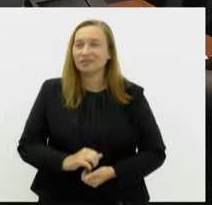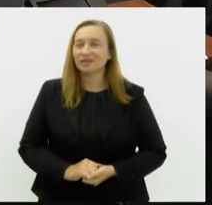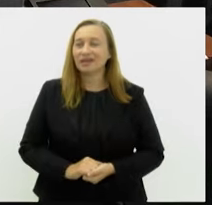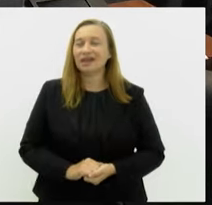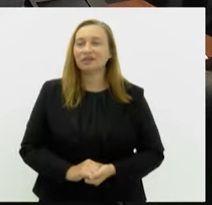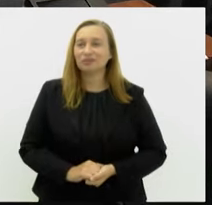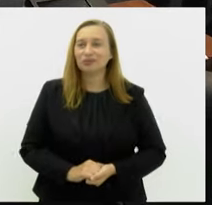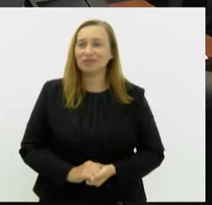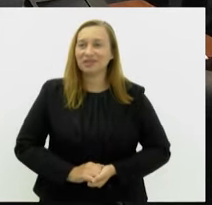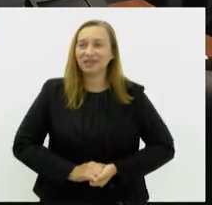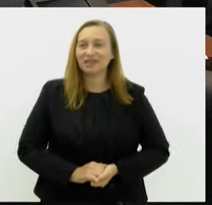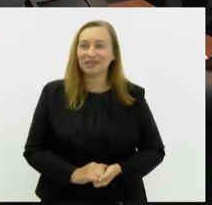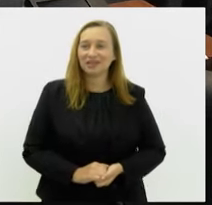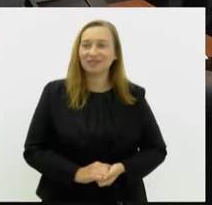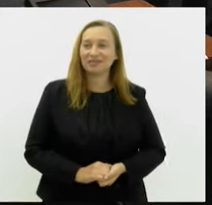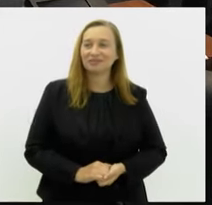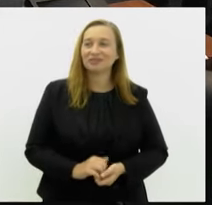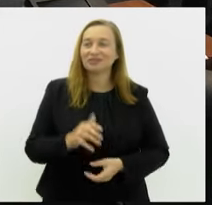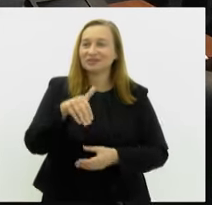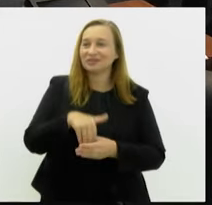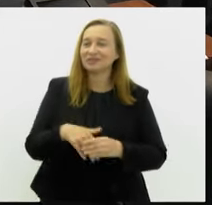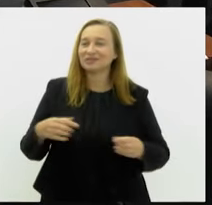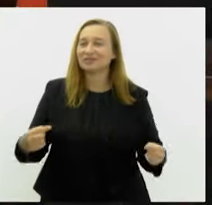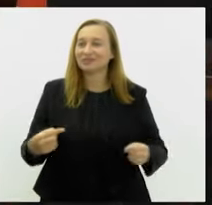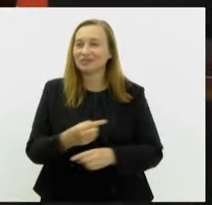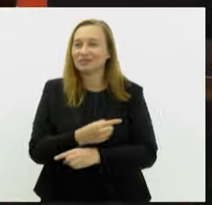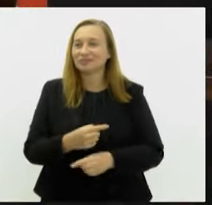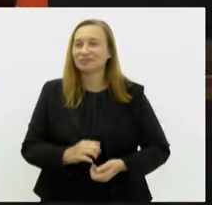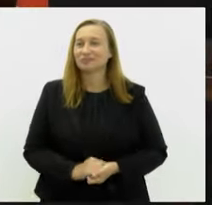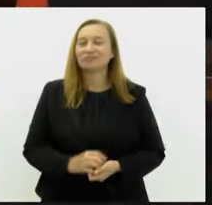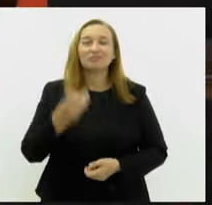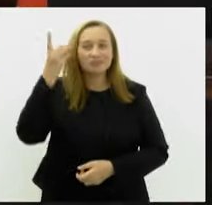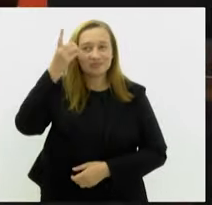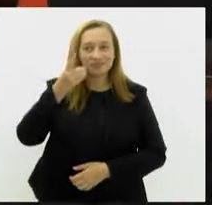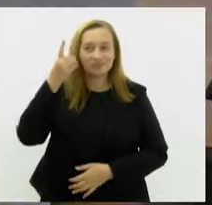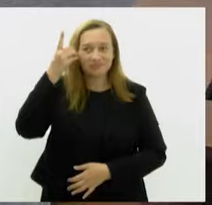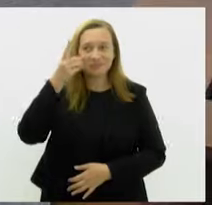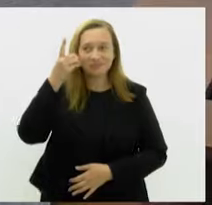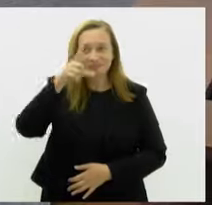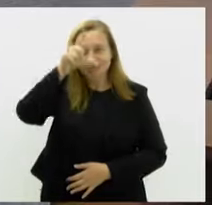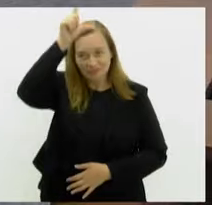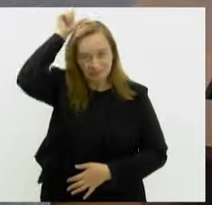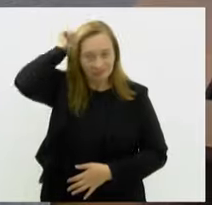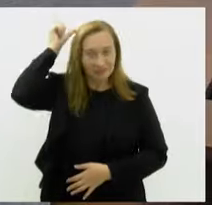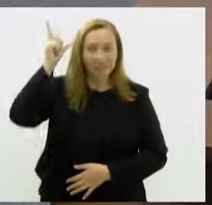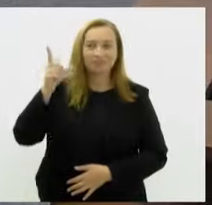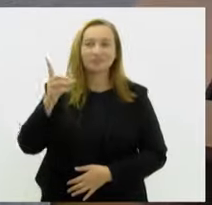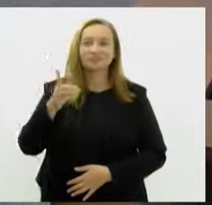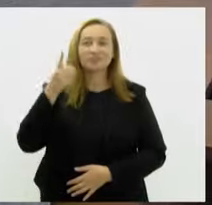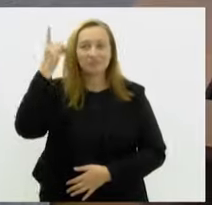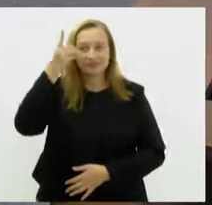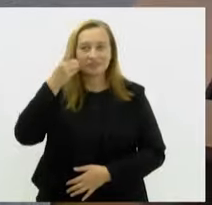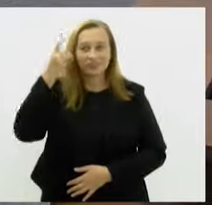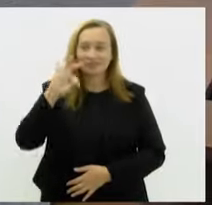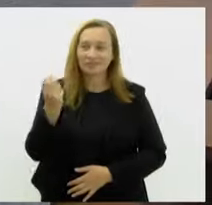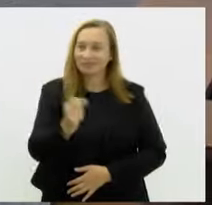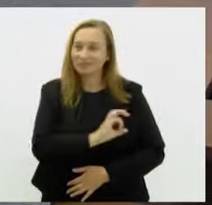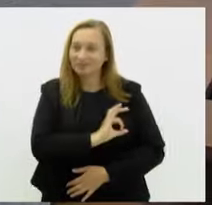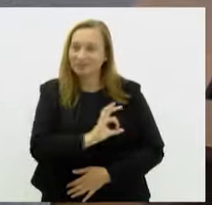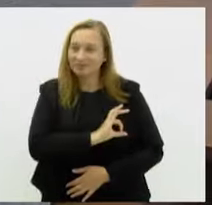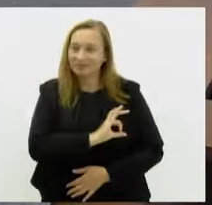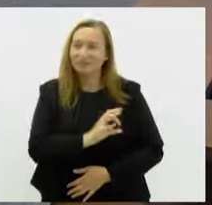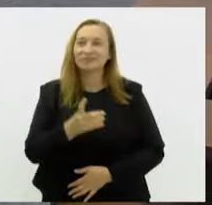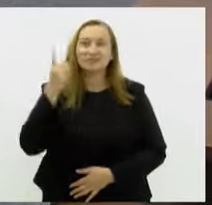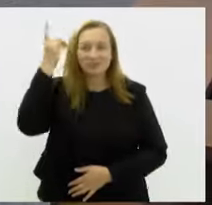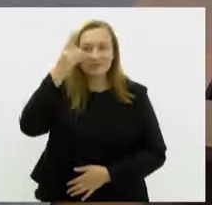Salvo os destaques. E os votos contrários. E os votos contrários do deputado Luiz Paulo, deputada Marta Rocha, deputada